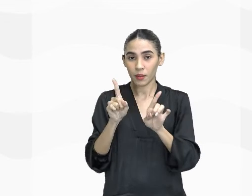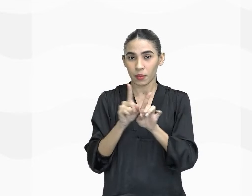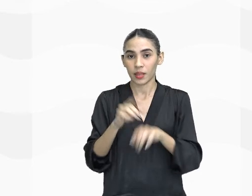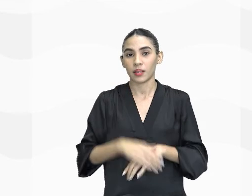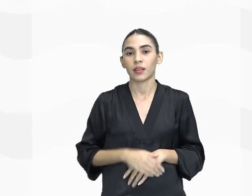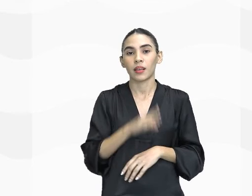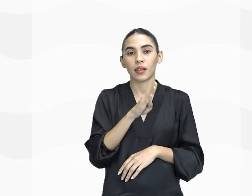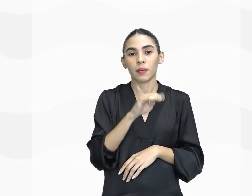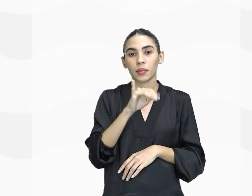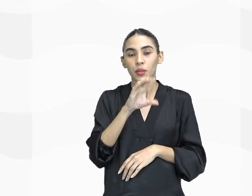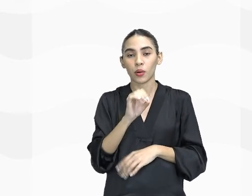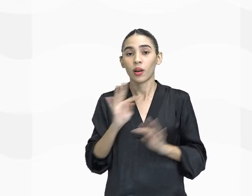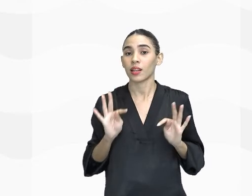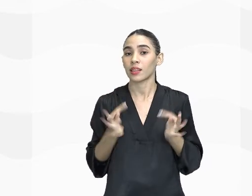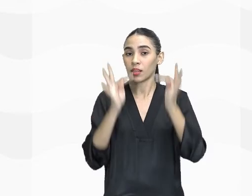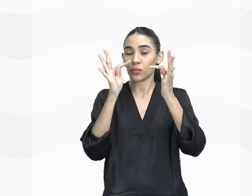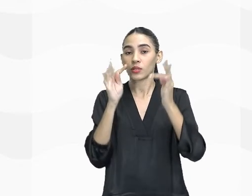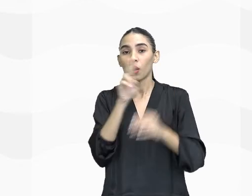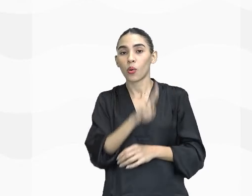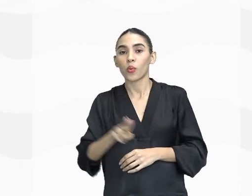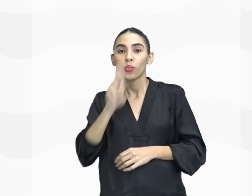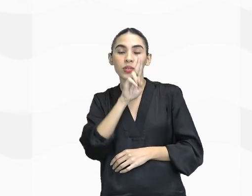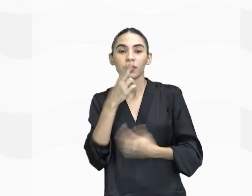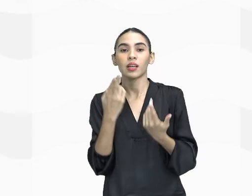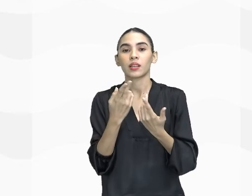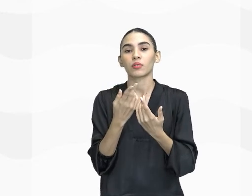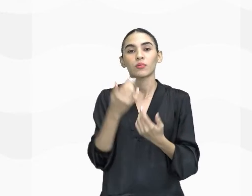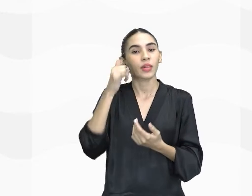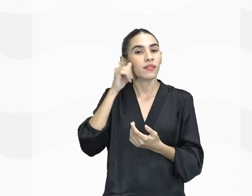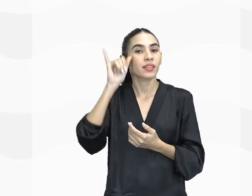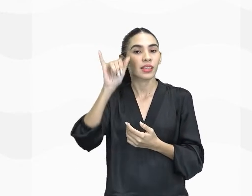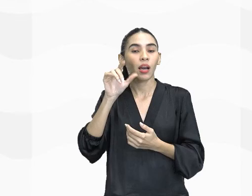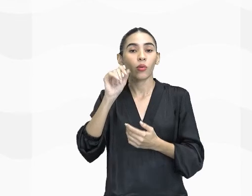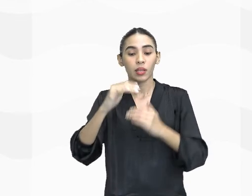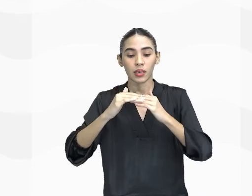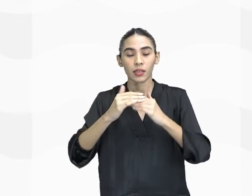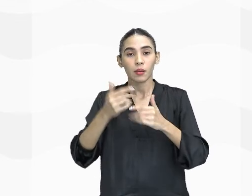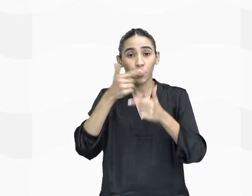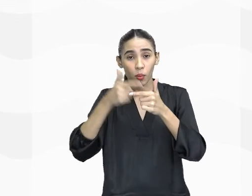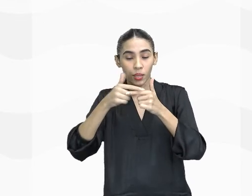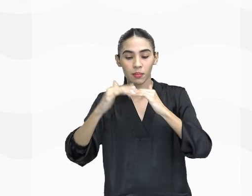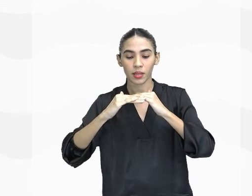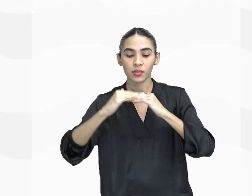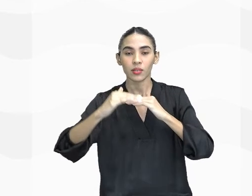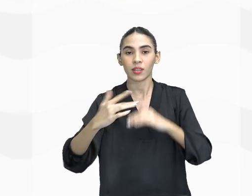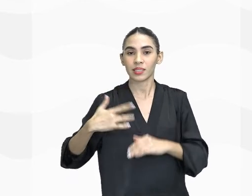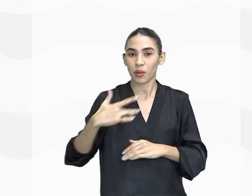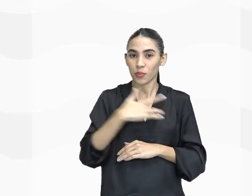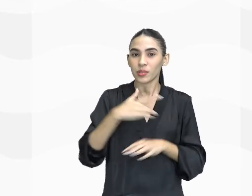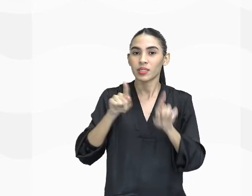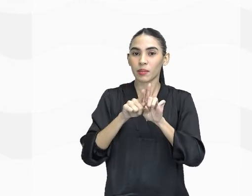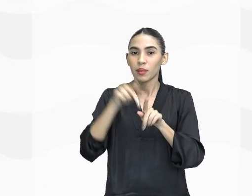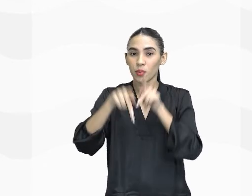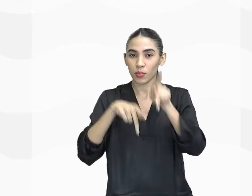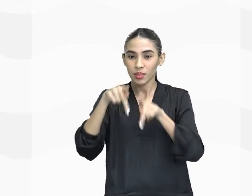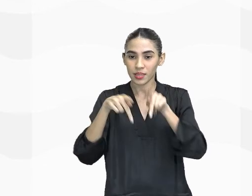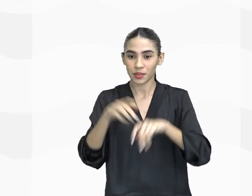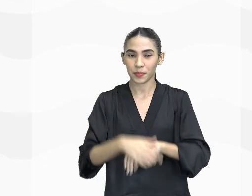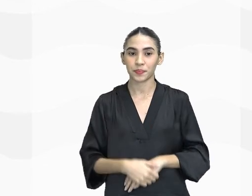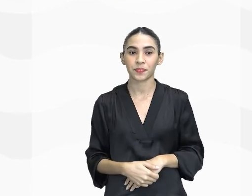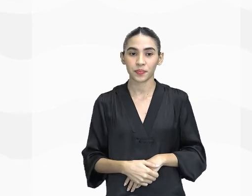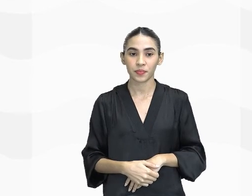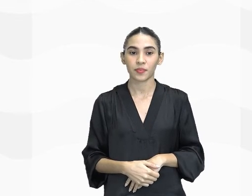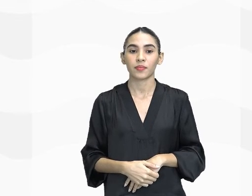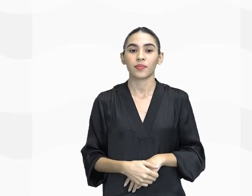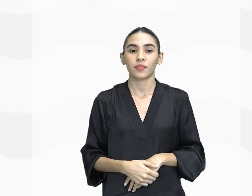na biotecnologia, né? Utilizando ali elementos que vão prejudicar cada vez menos o solo e a saúde da população. E por